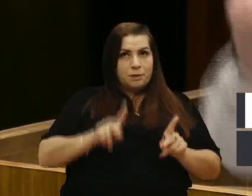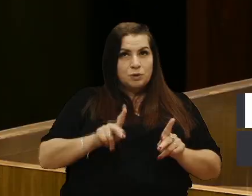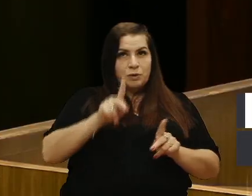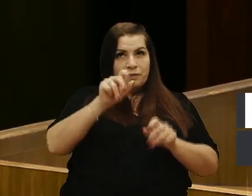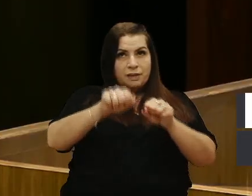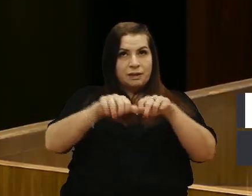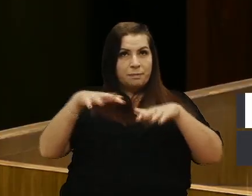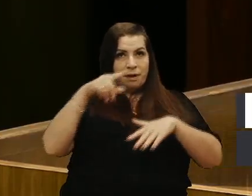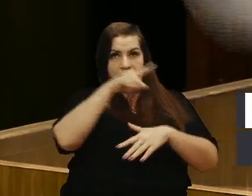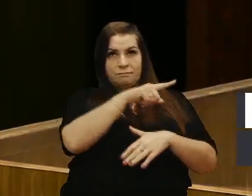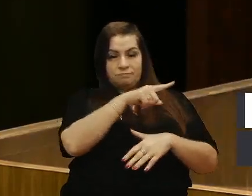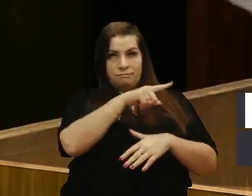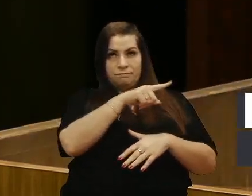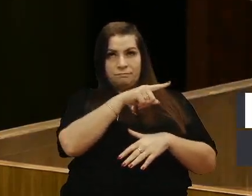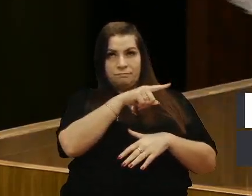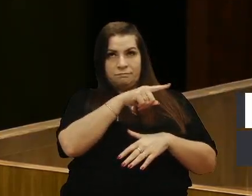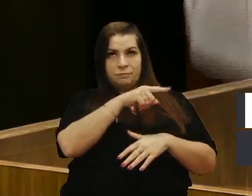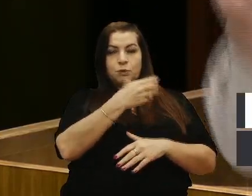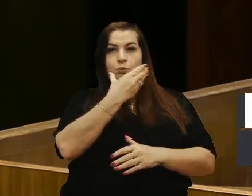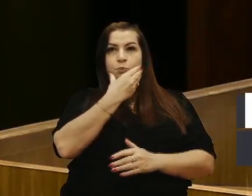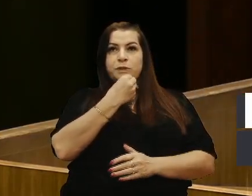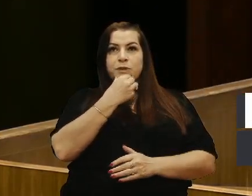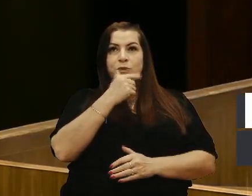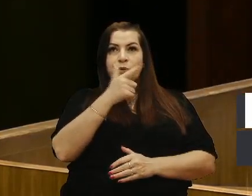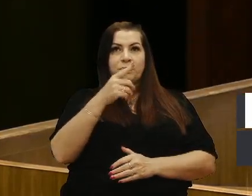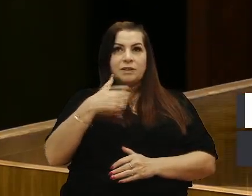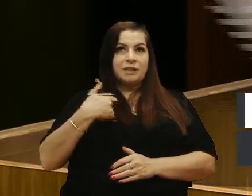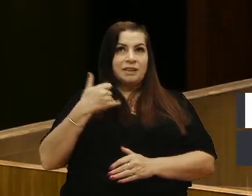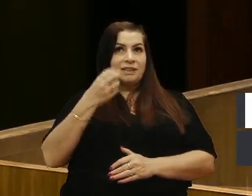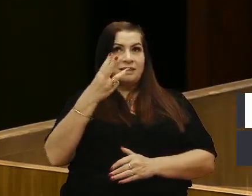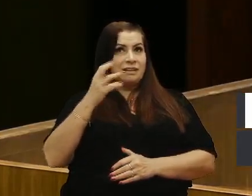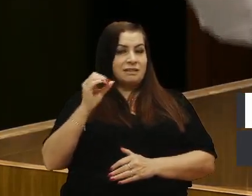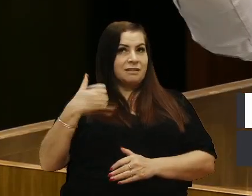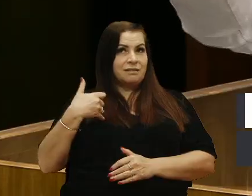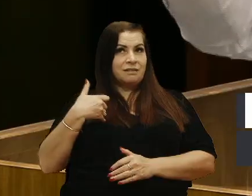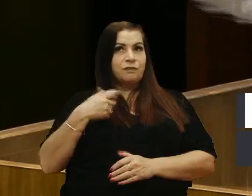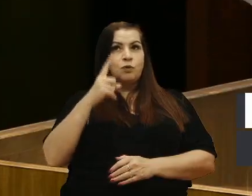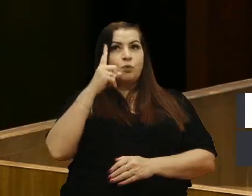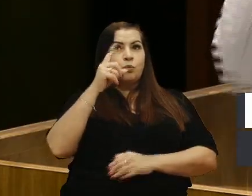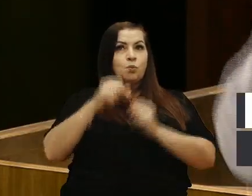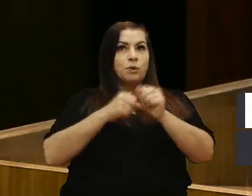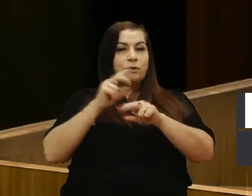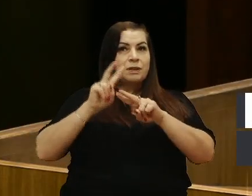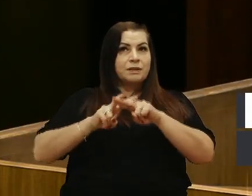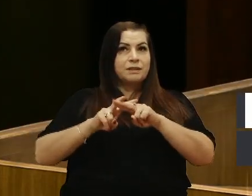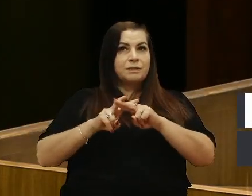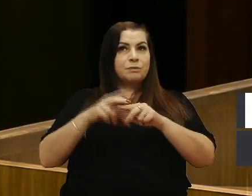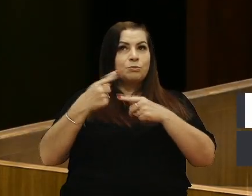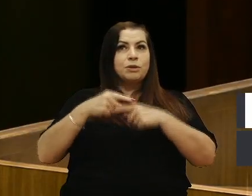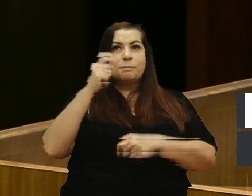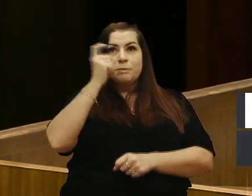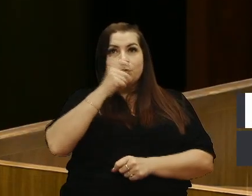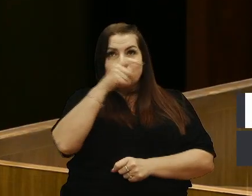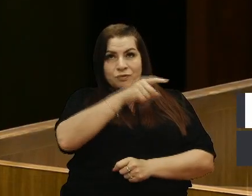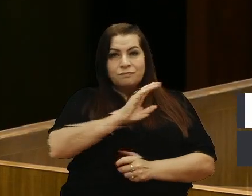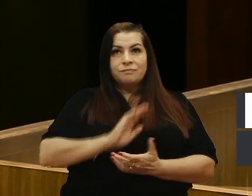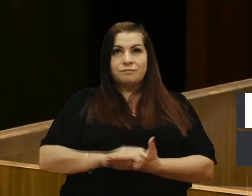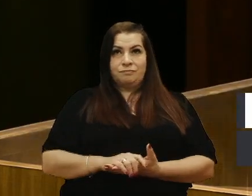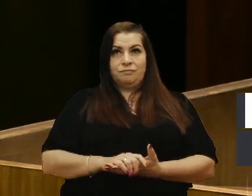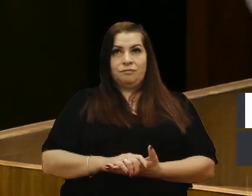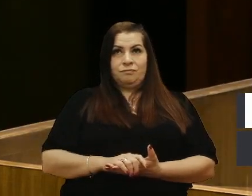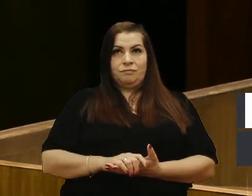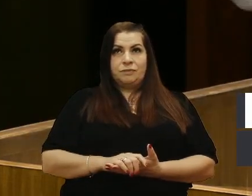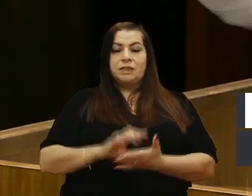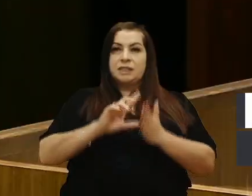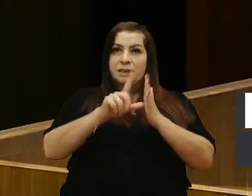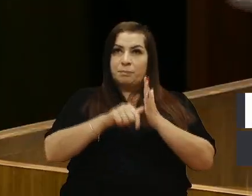no plenário. E é um menino que não tem 30 anos, que ficou 1 ano na cadeia por causa de uma mentira.